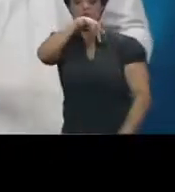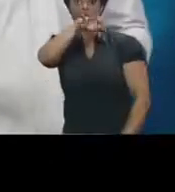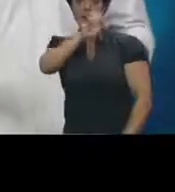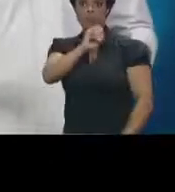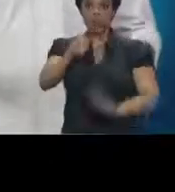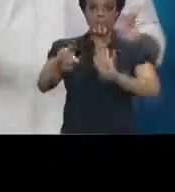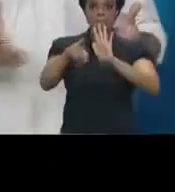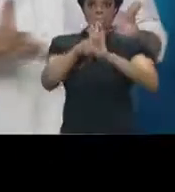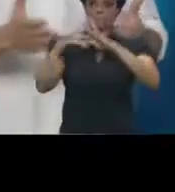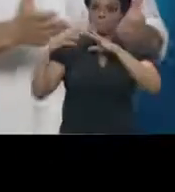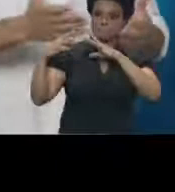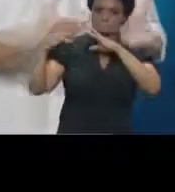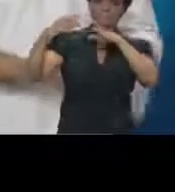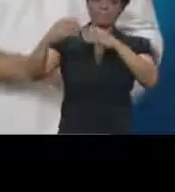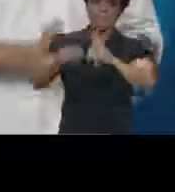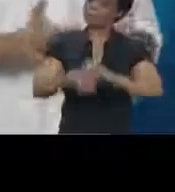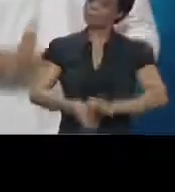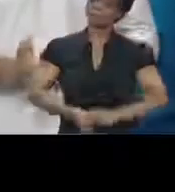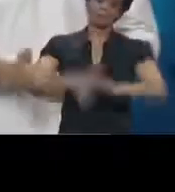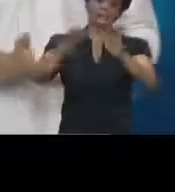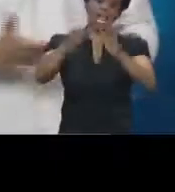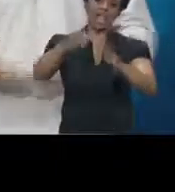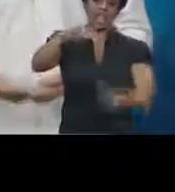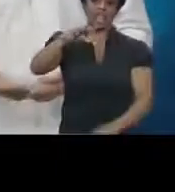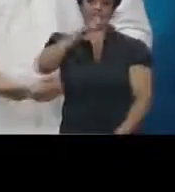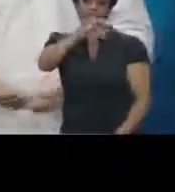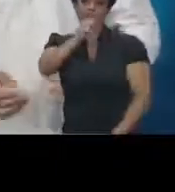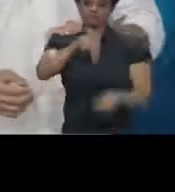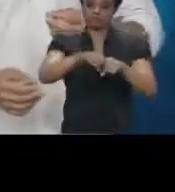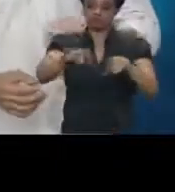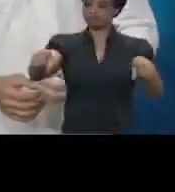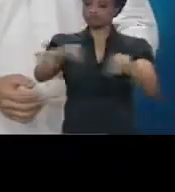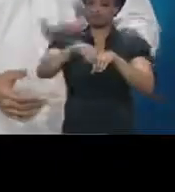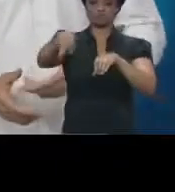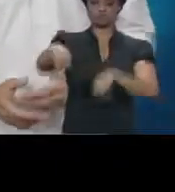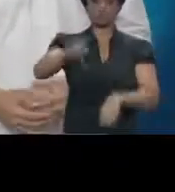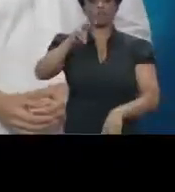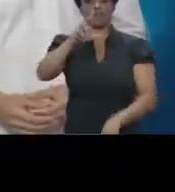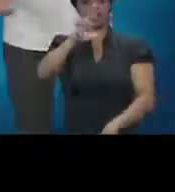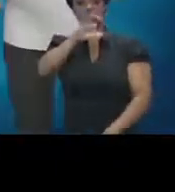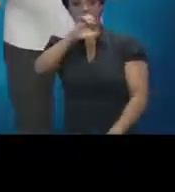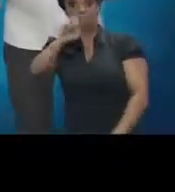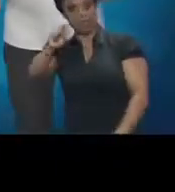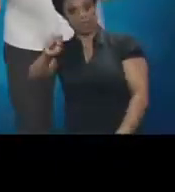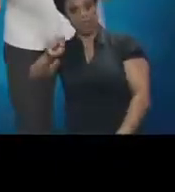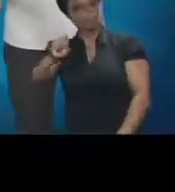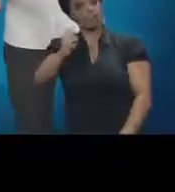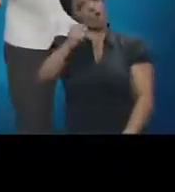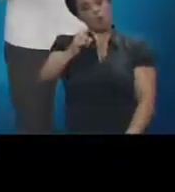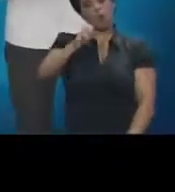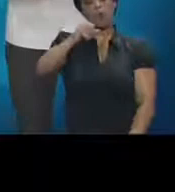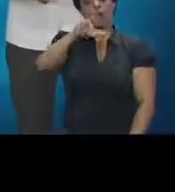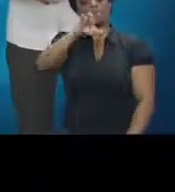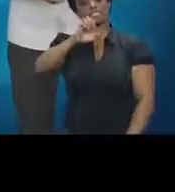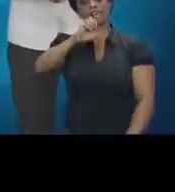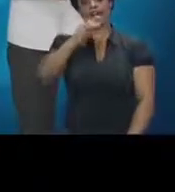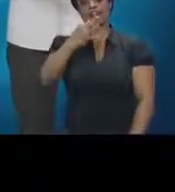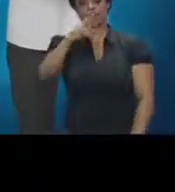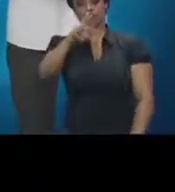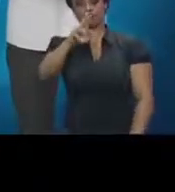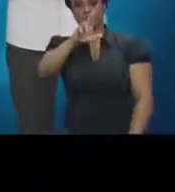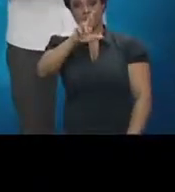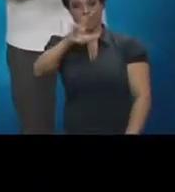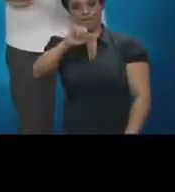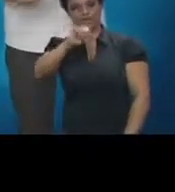parciais, permitindo a aplicação do método de separação de variáveis e das séries de Fourier. Essa série também pode ser aplicada